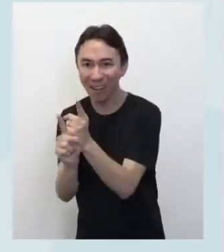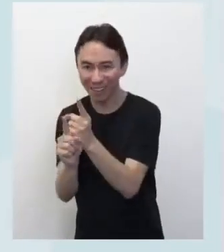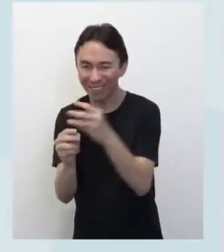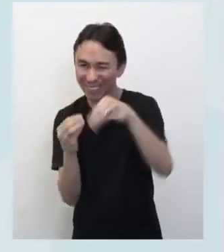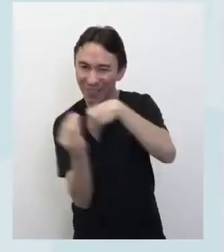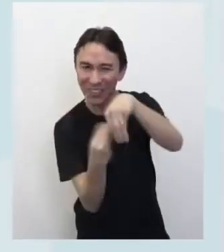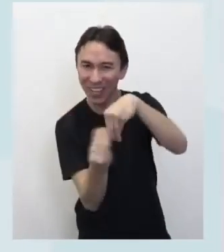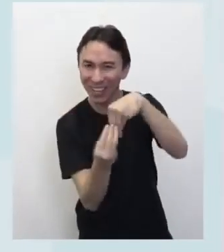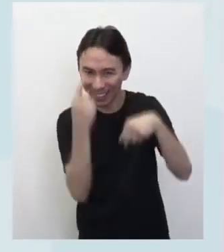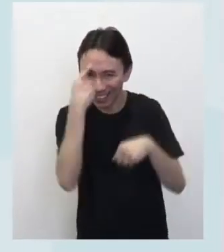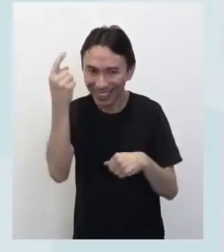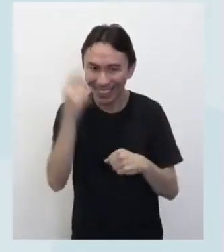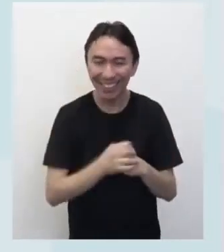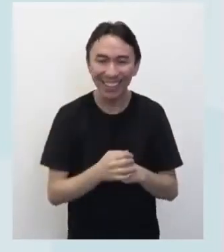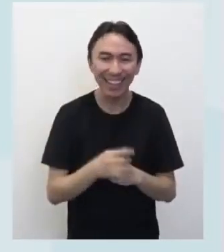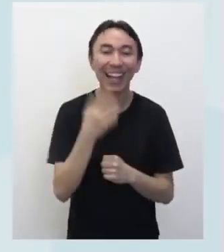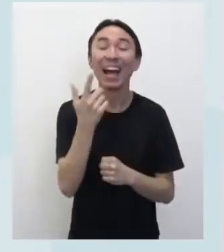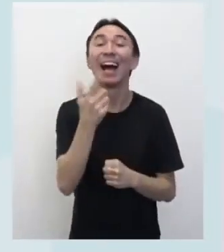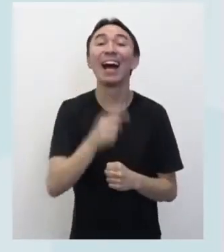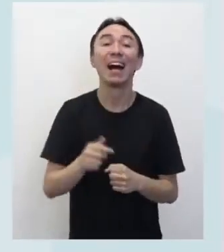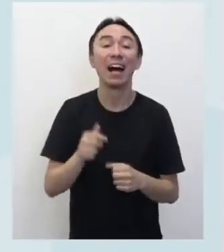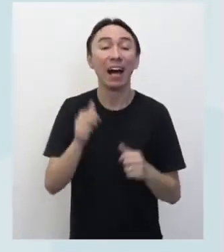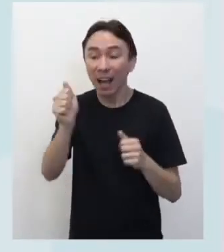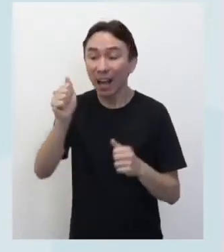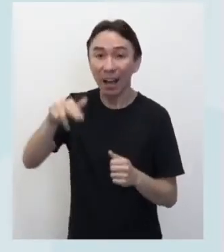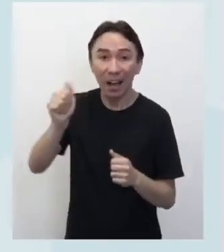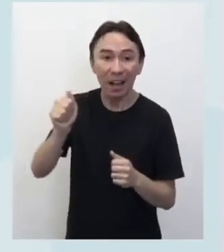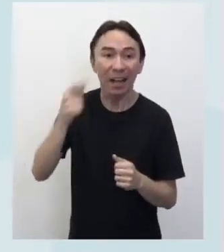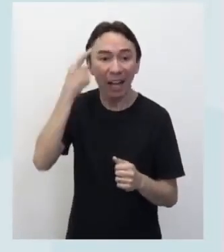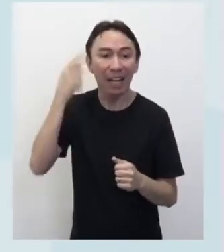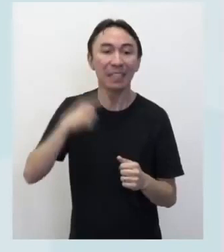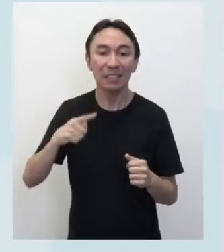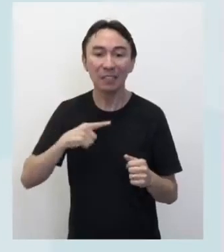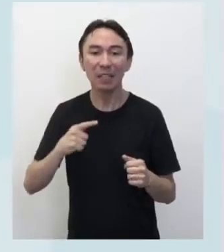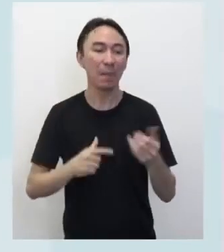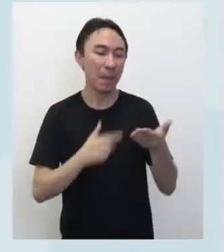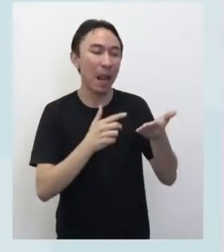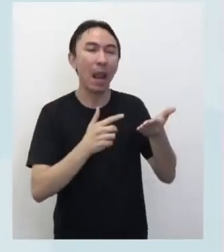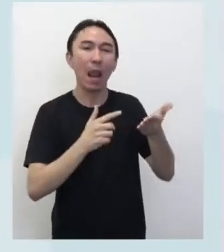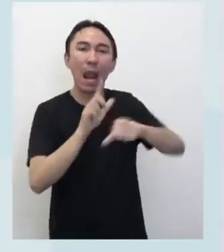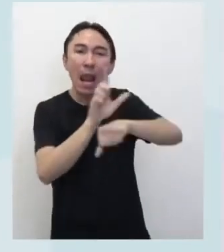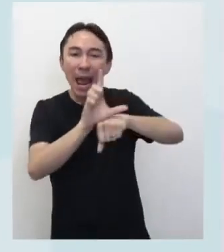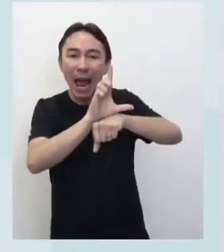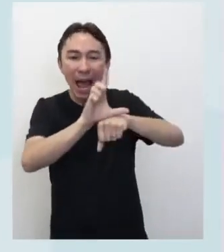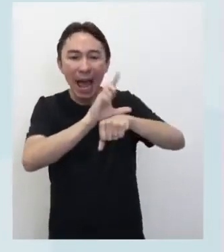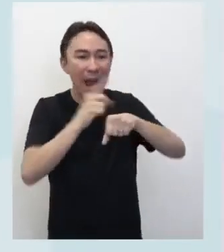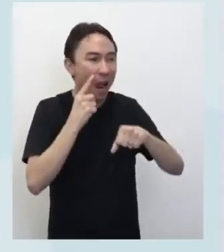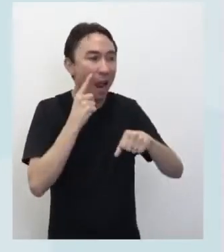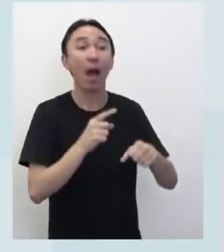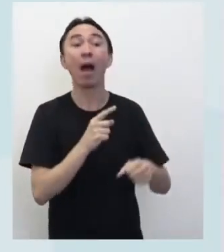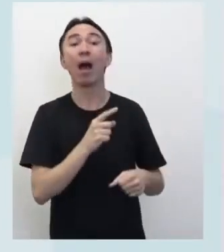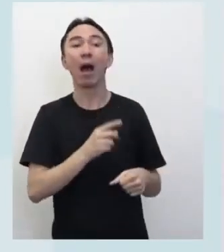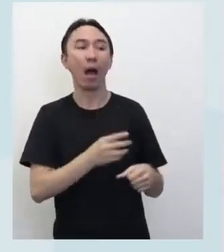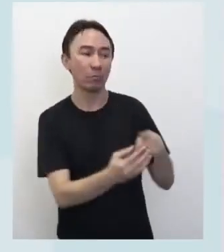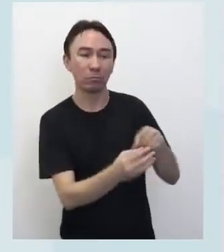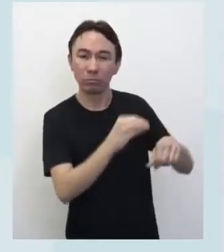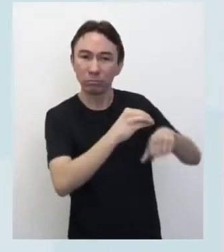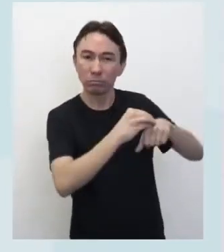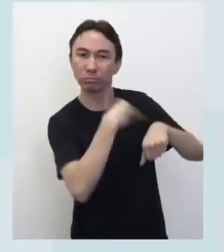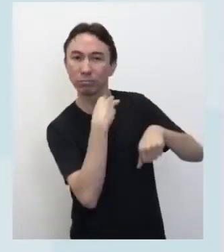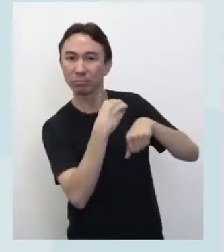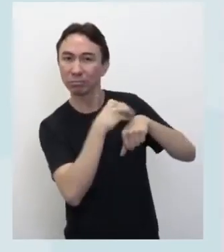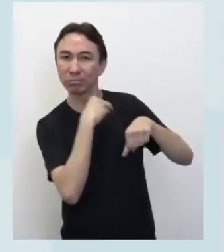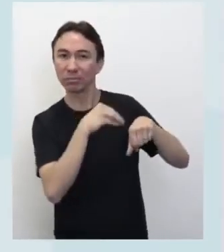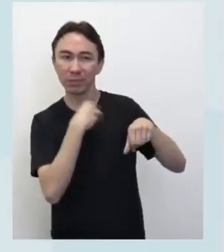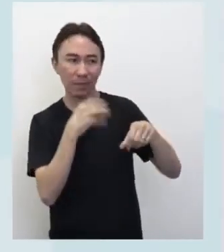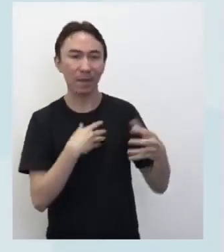obras literárias? Ah, eu já tô vendo muita resposta, Dani. Você tá vendo aí, Dani? Tô. Procura aí, fala pra